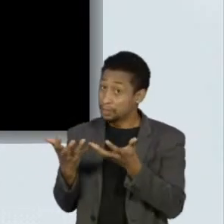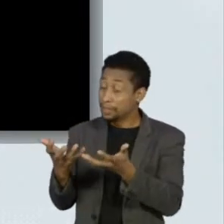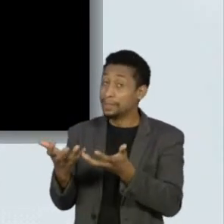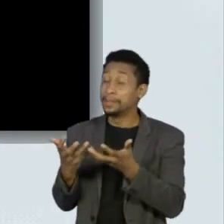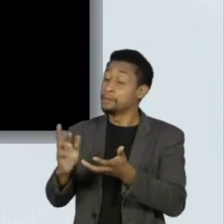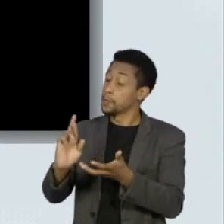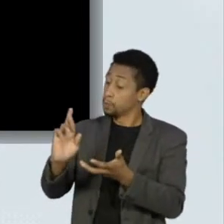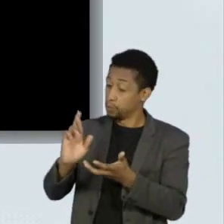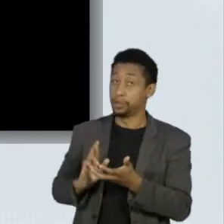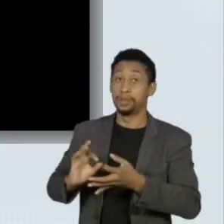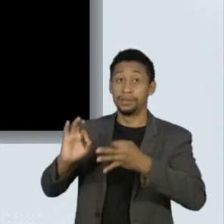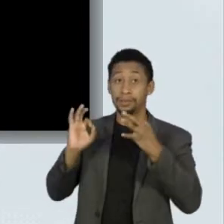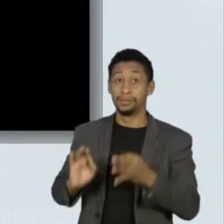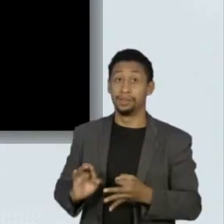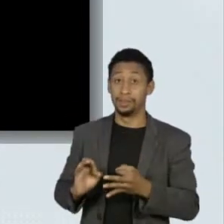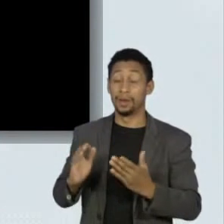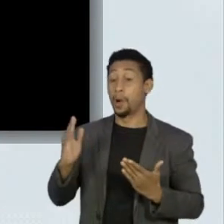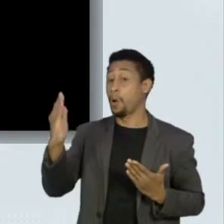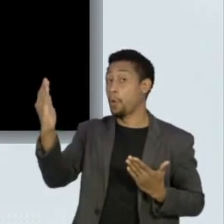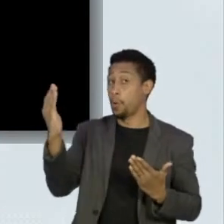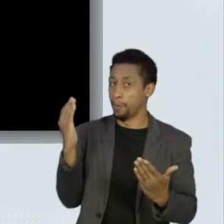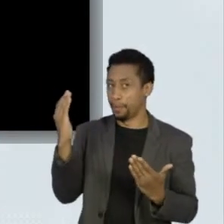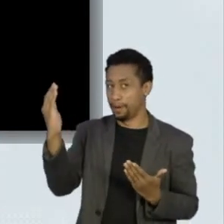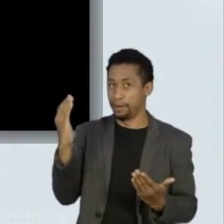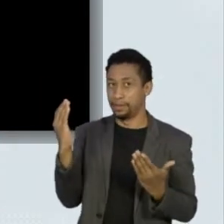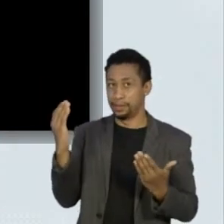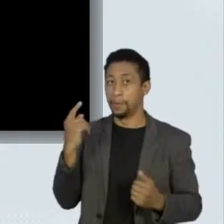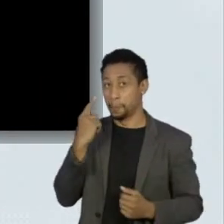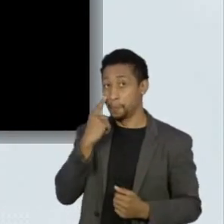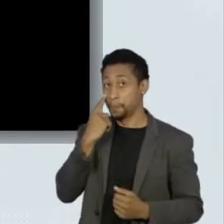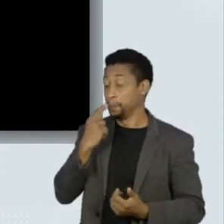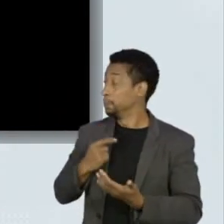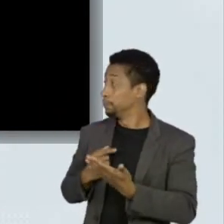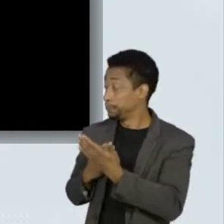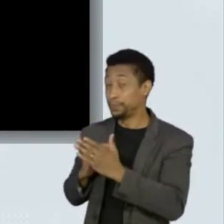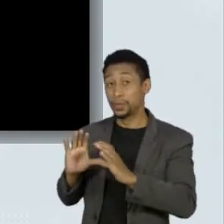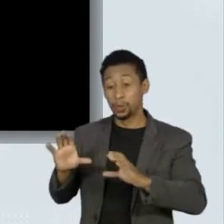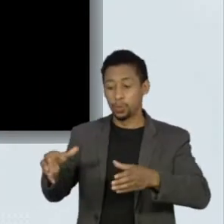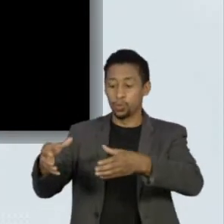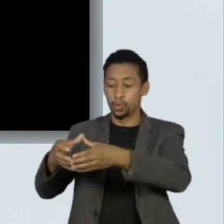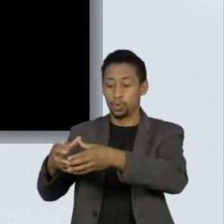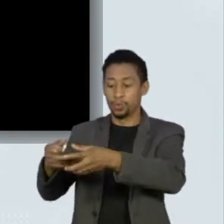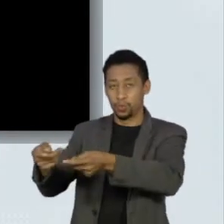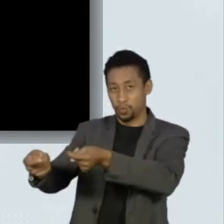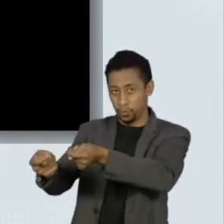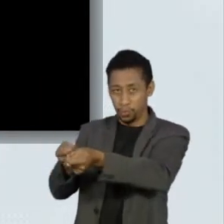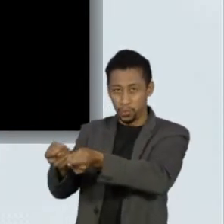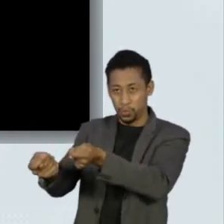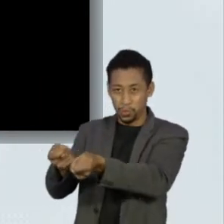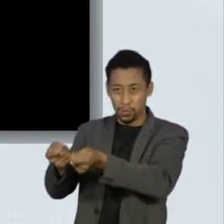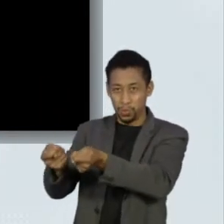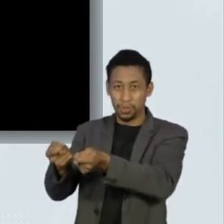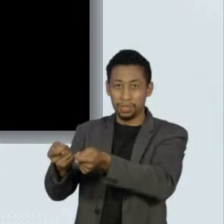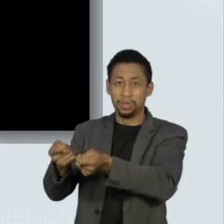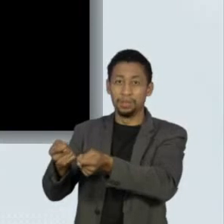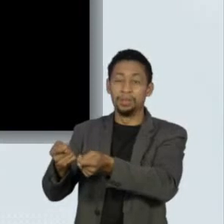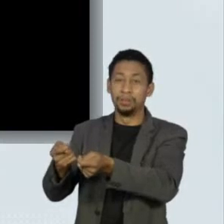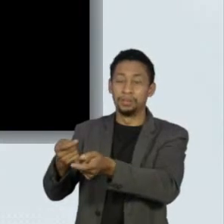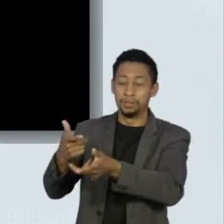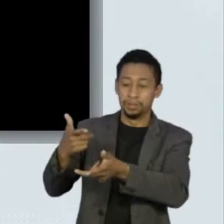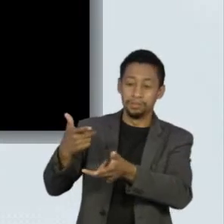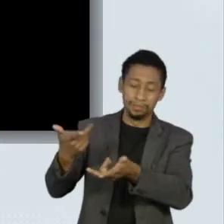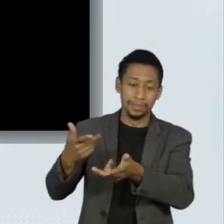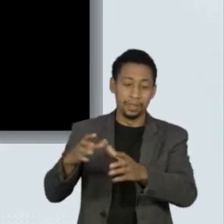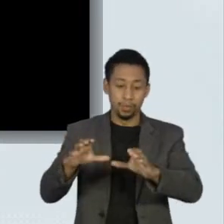em consideração a comparação. Você tem um referencial, que é o grupo controle, que no seu caso é um placebo,